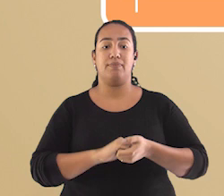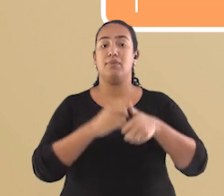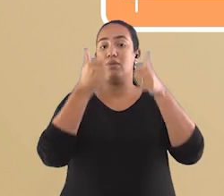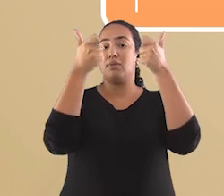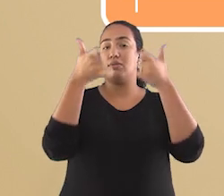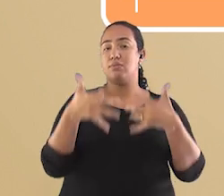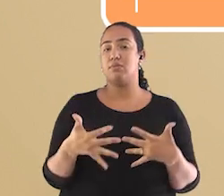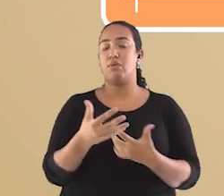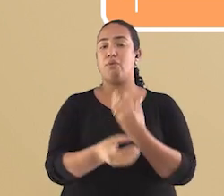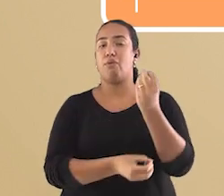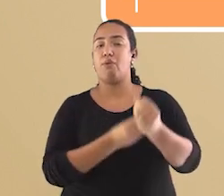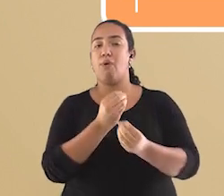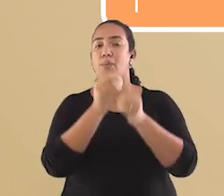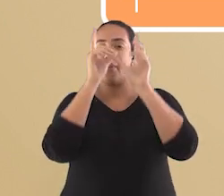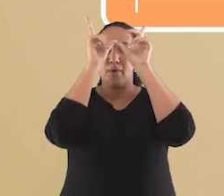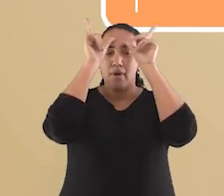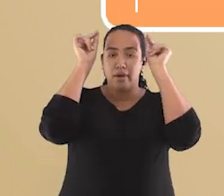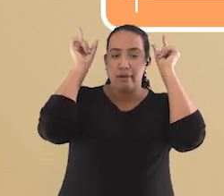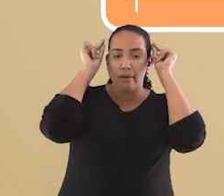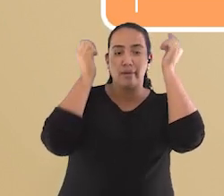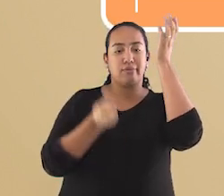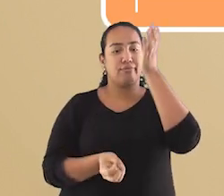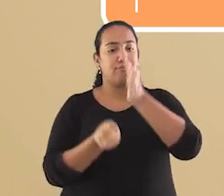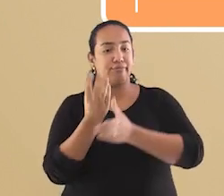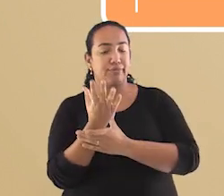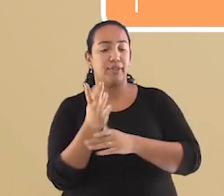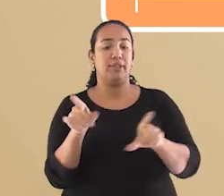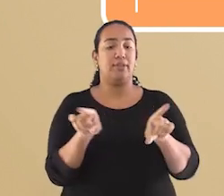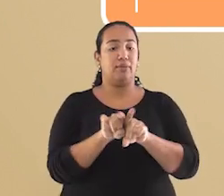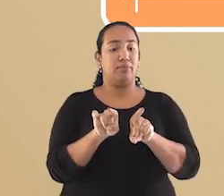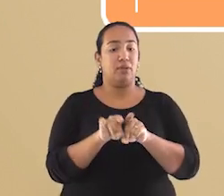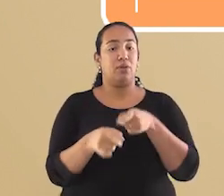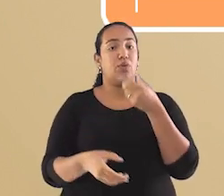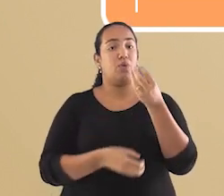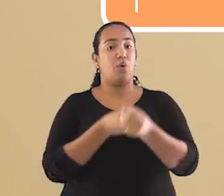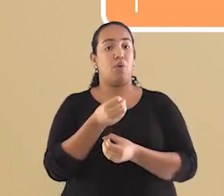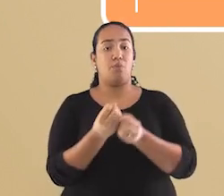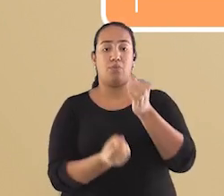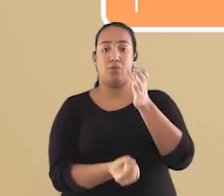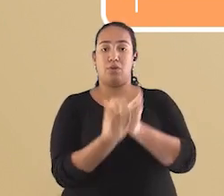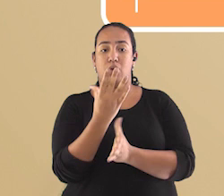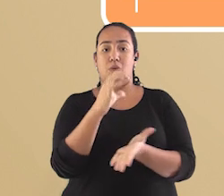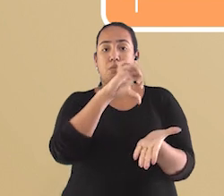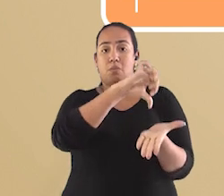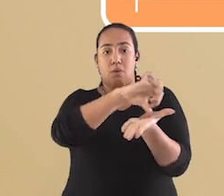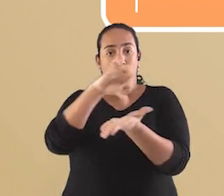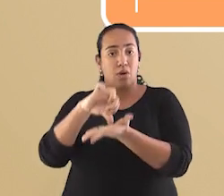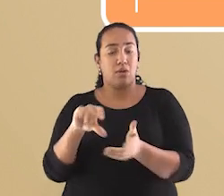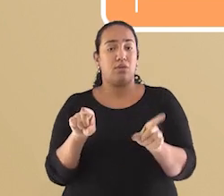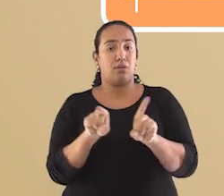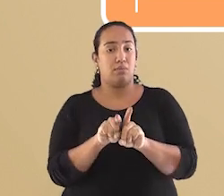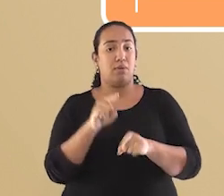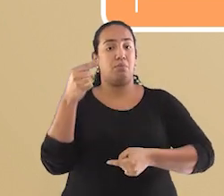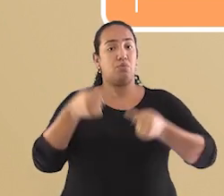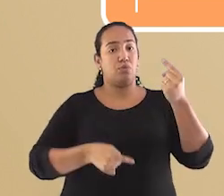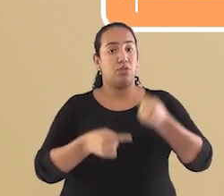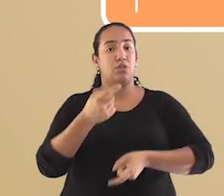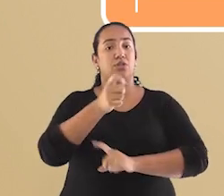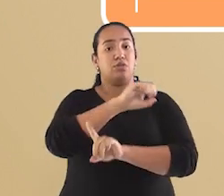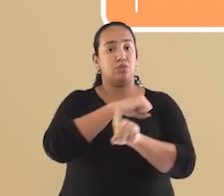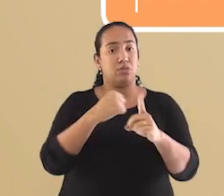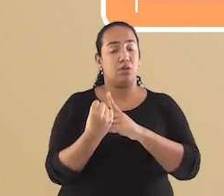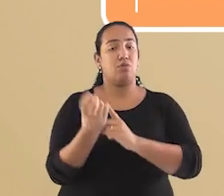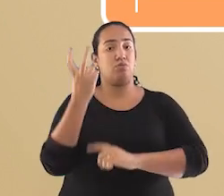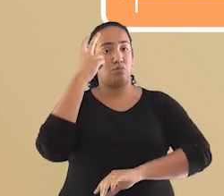a formação da Grécia Antiga com ênfase na formação da polis e nas transformações políticas, sociais e